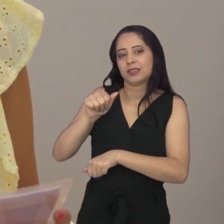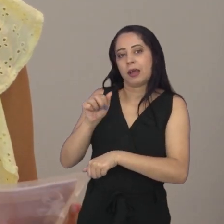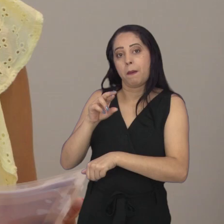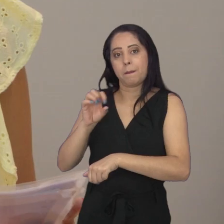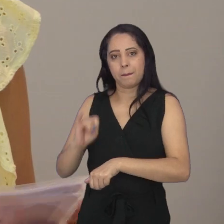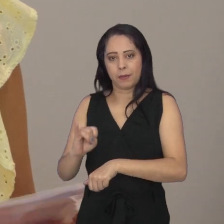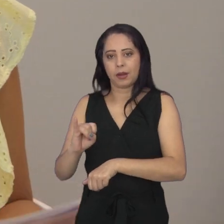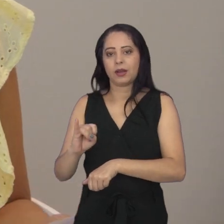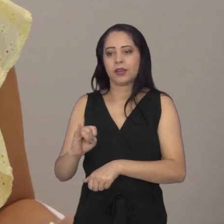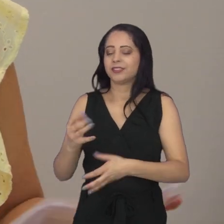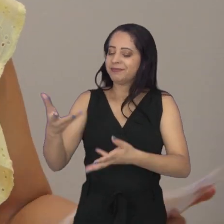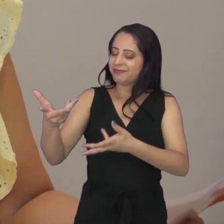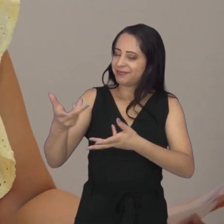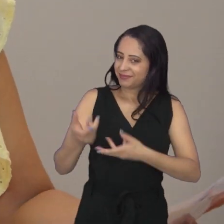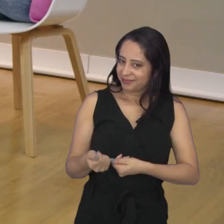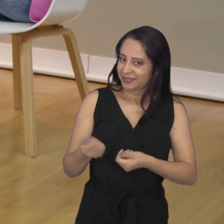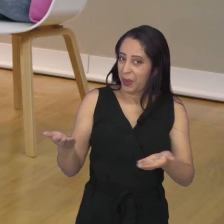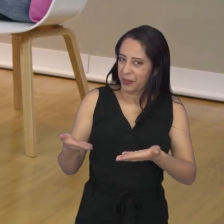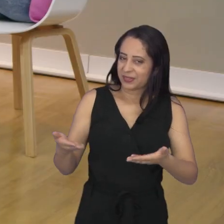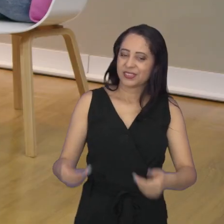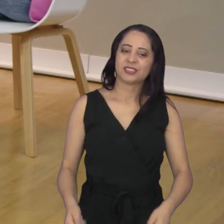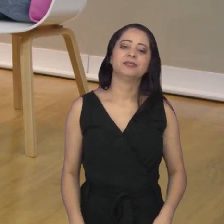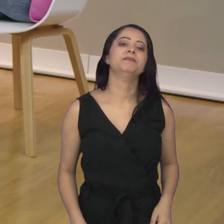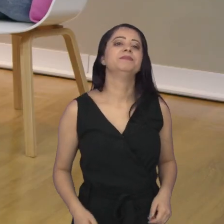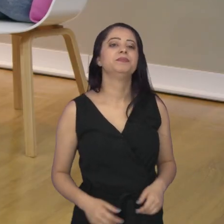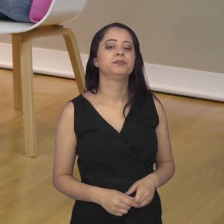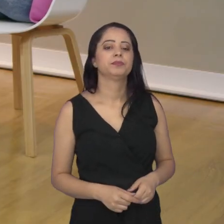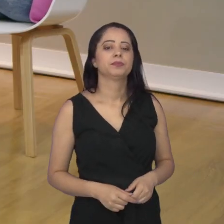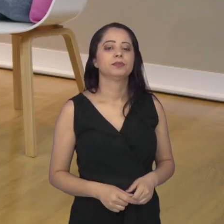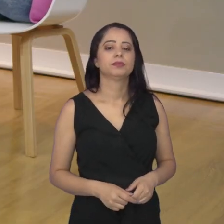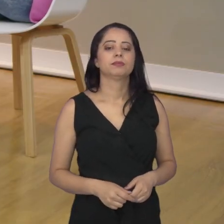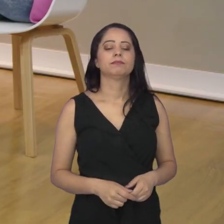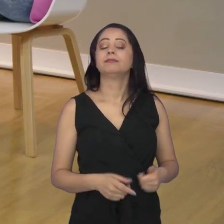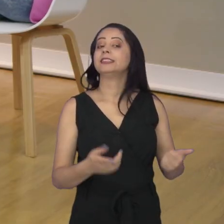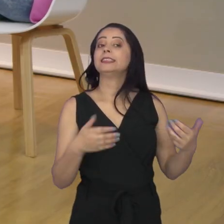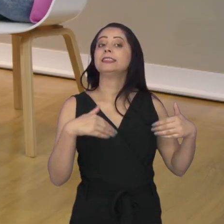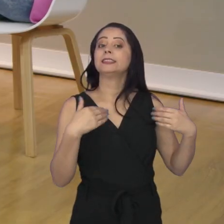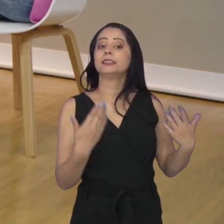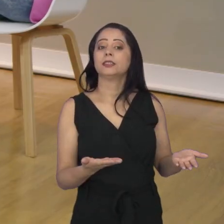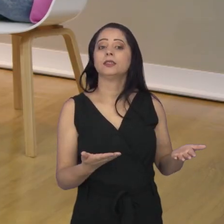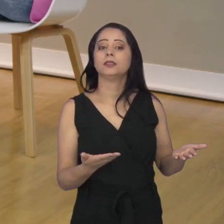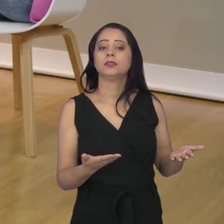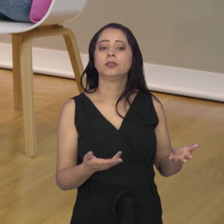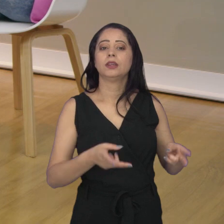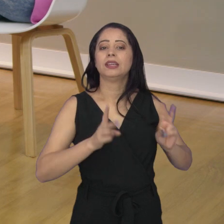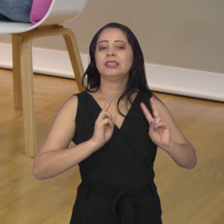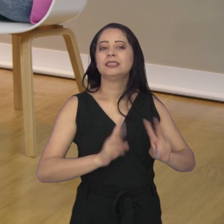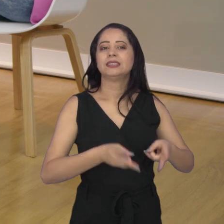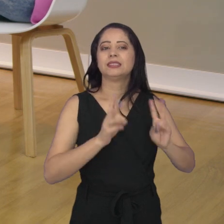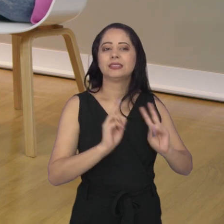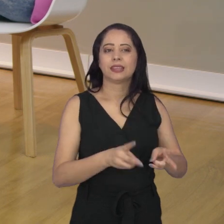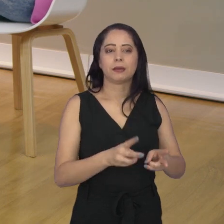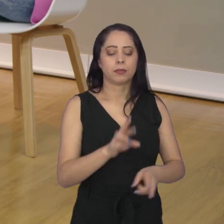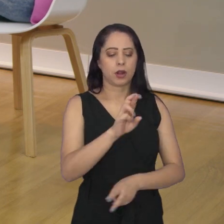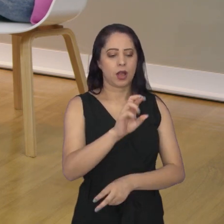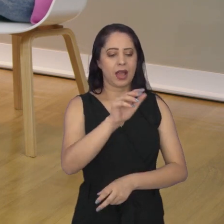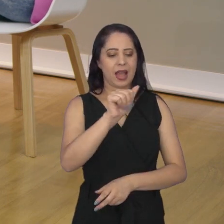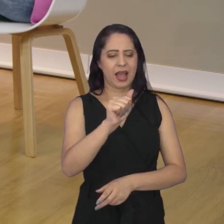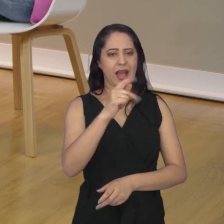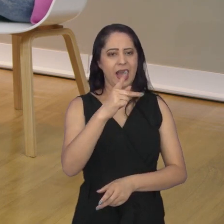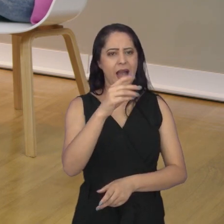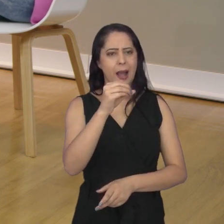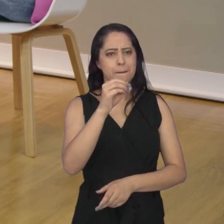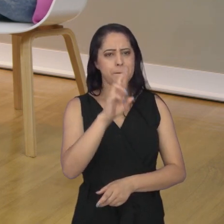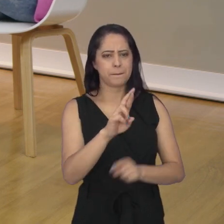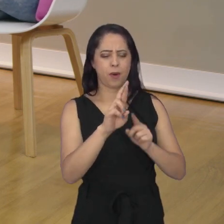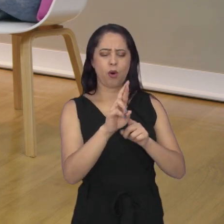é a nossa convidada do programa de hoje. Mari, para a gente começar, a gente escuta falar muito sobre o rapport. Sim. O que é esse